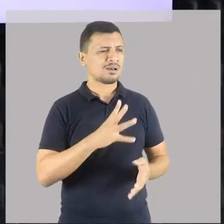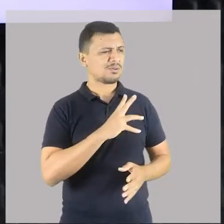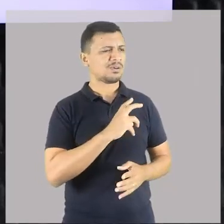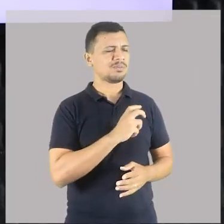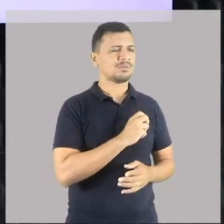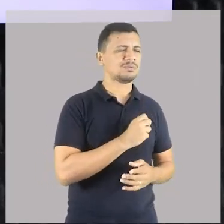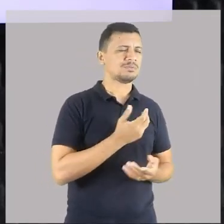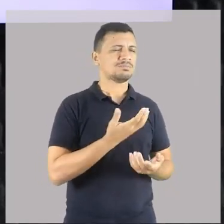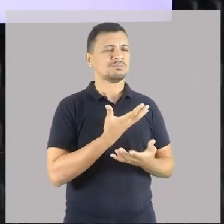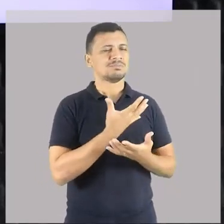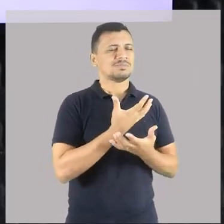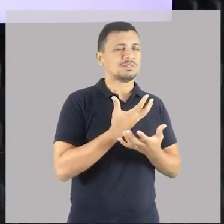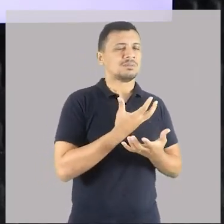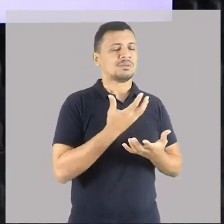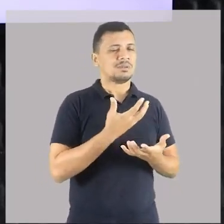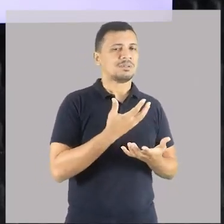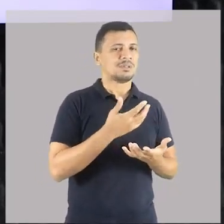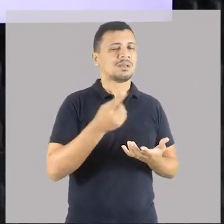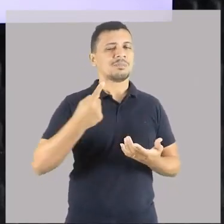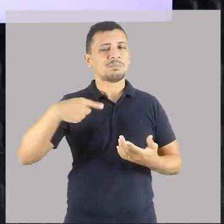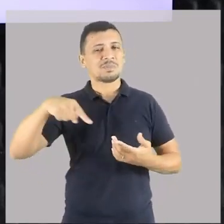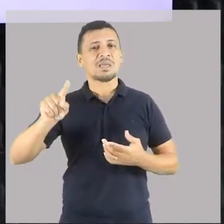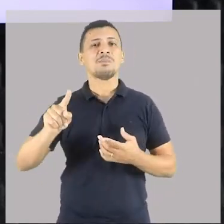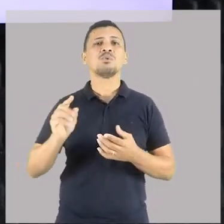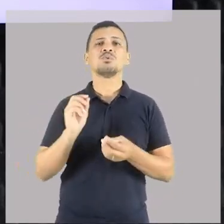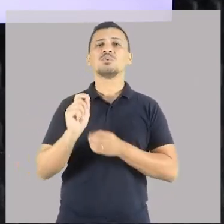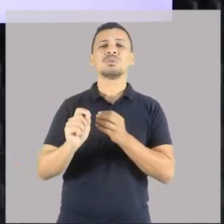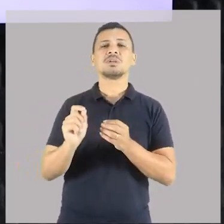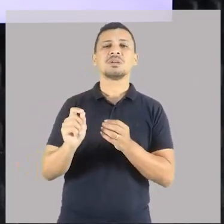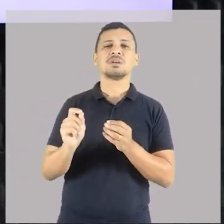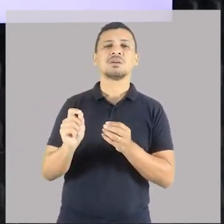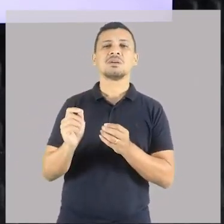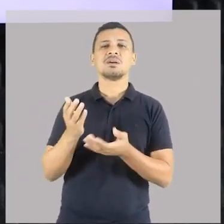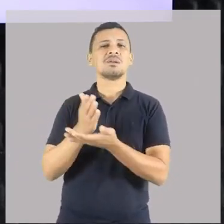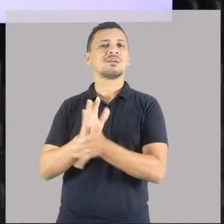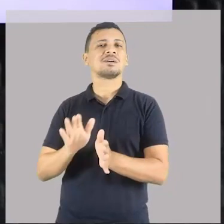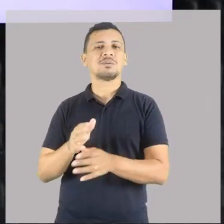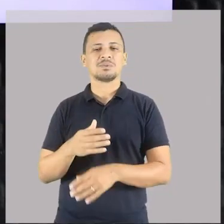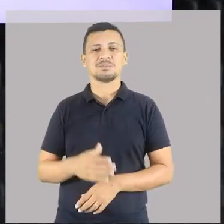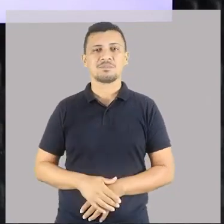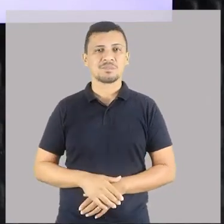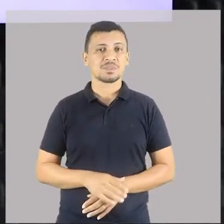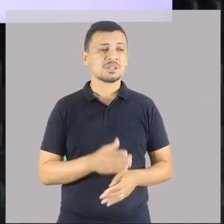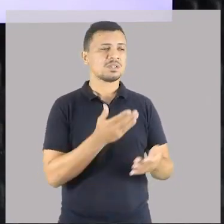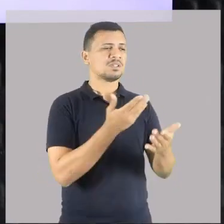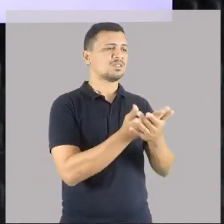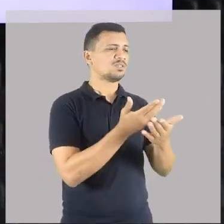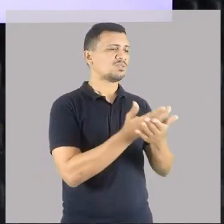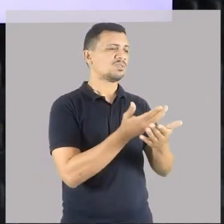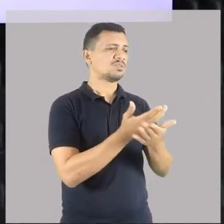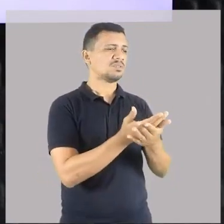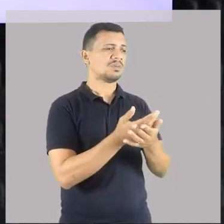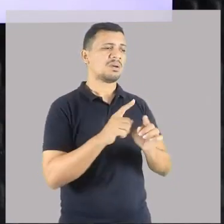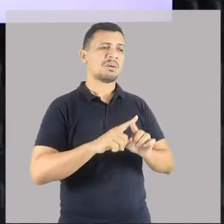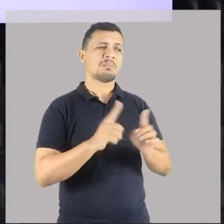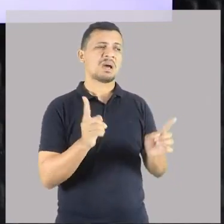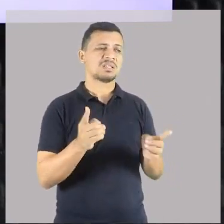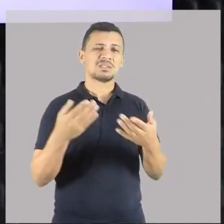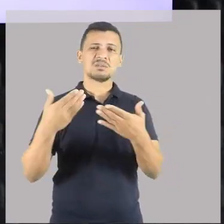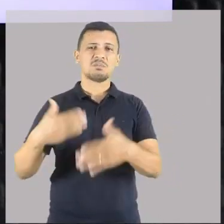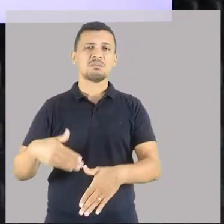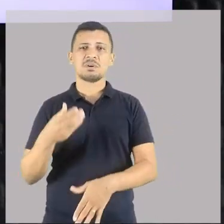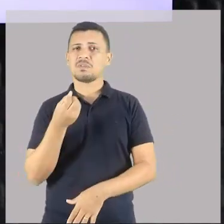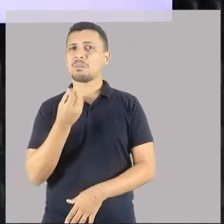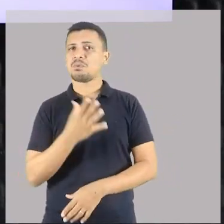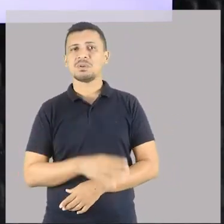passa. A associação aí de ideias contrastantes. Se eu digo, por exemplo, estudou, mas não fez boa prova, eu